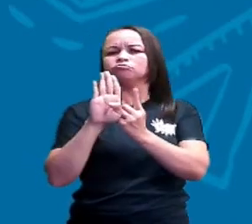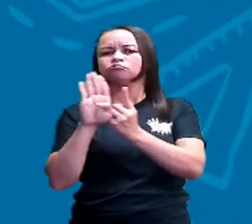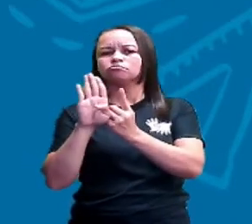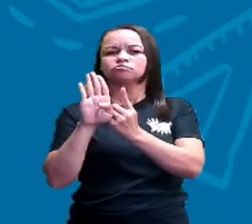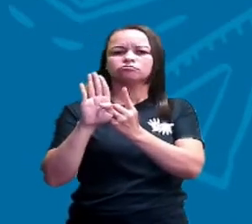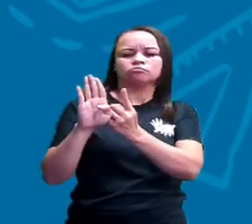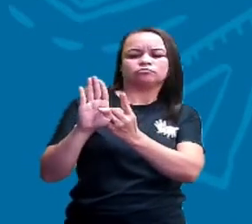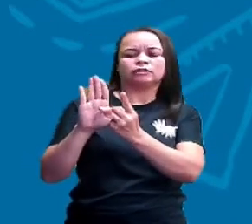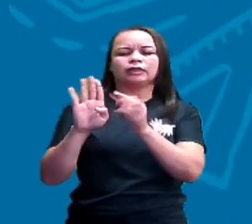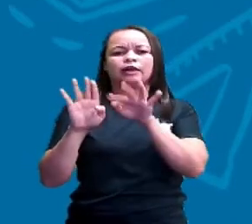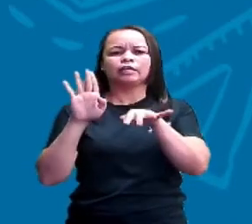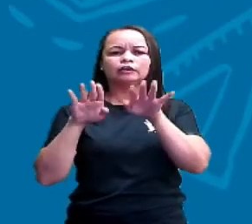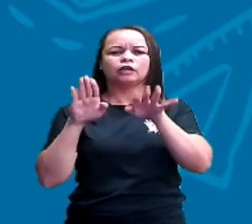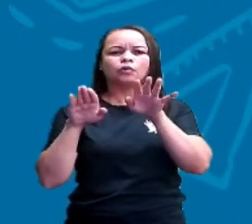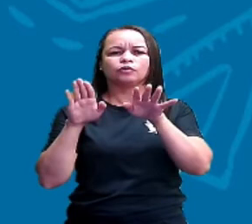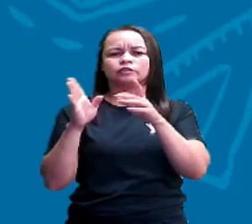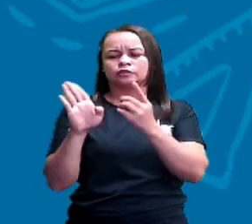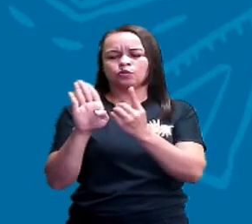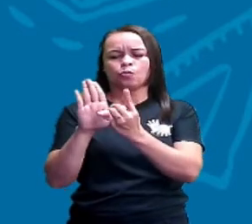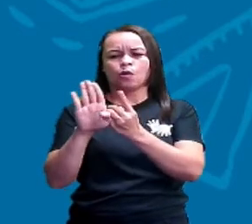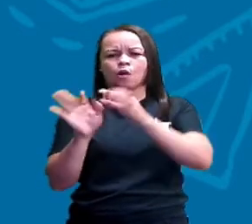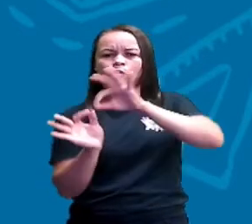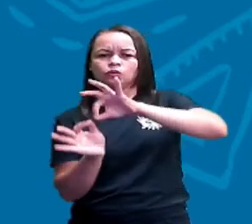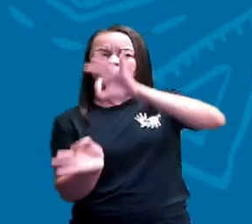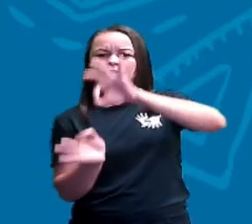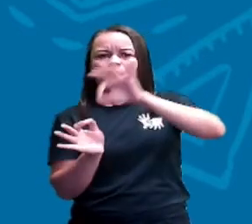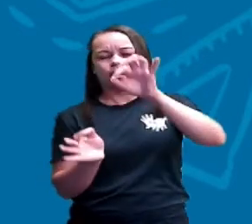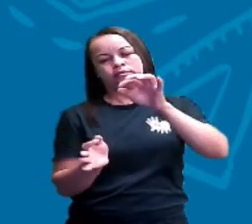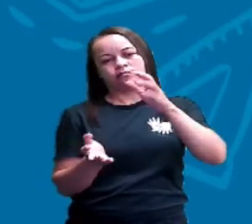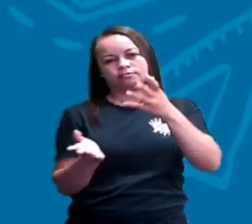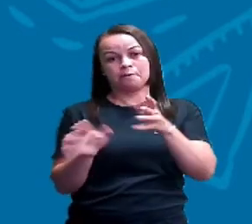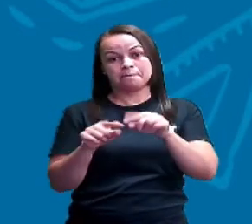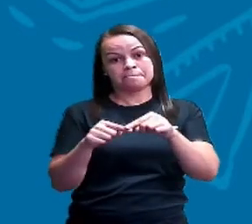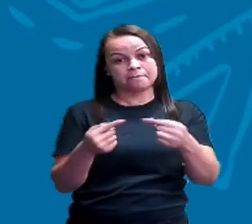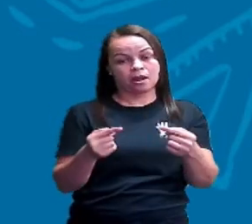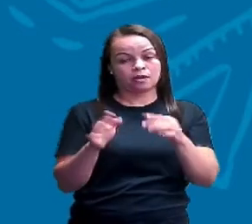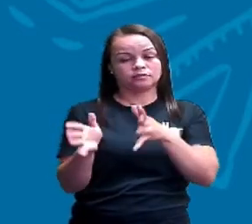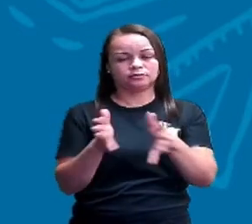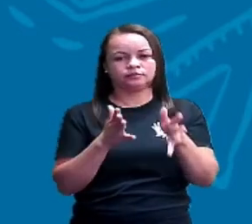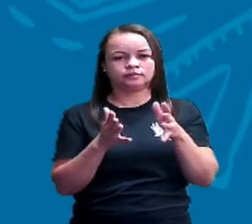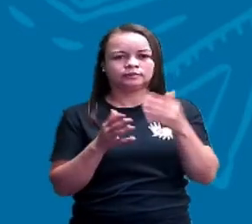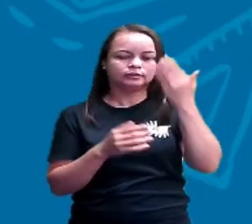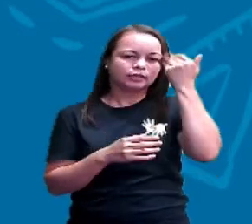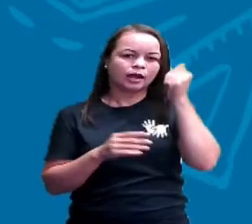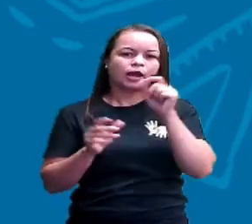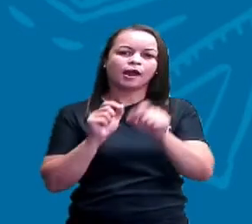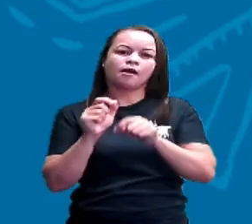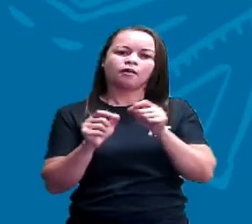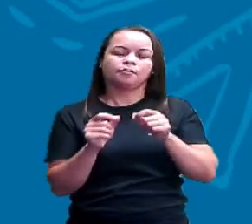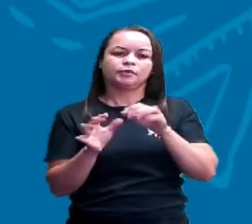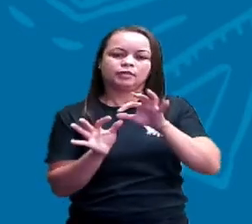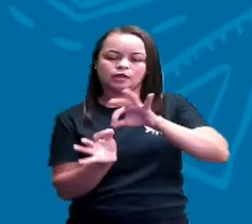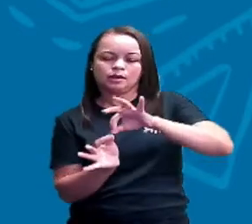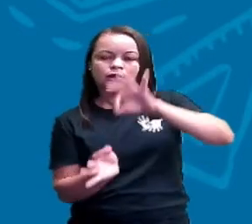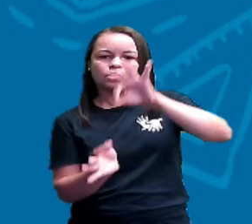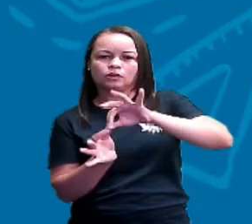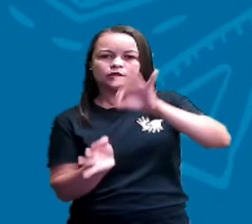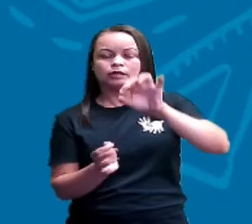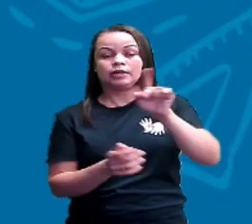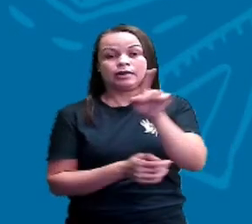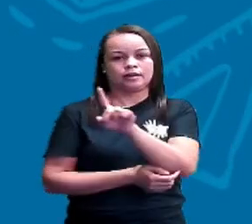dele é até uma unidade de medida, mas a gente sabe que é uma unidade de medida